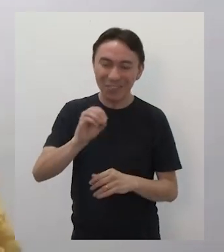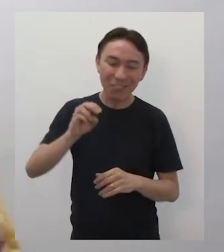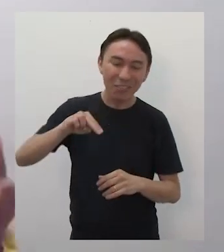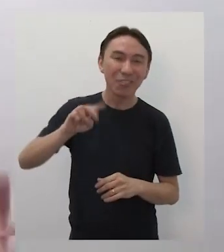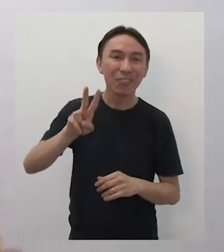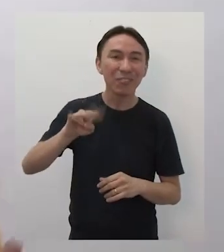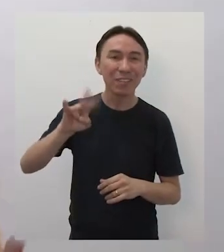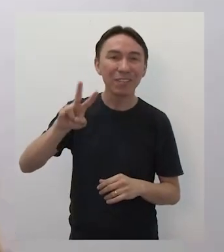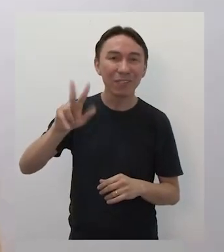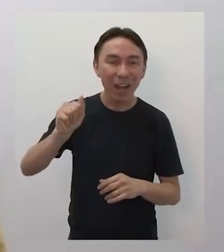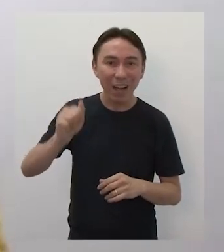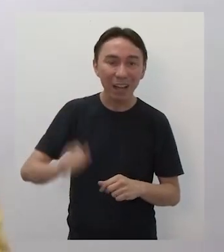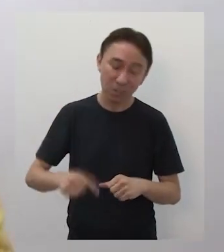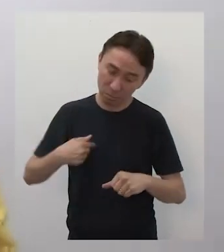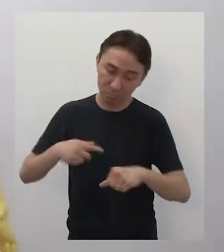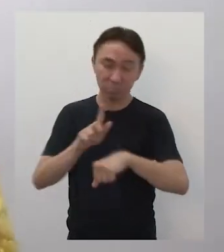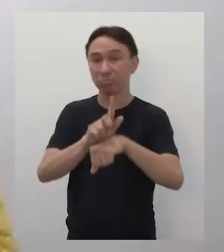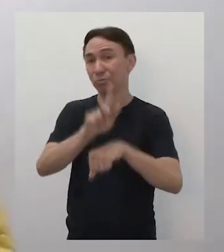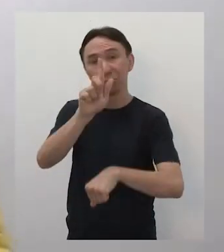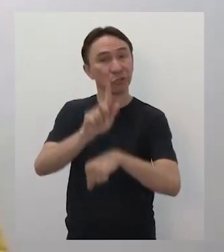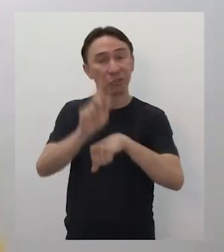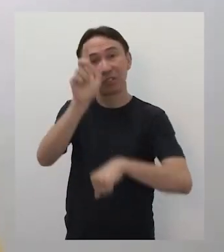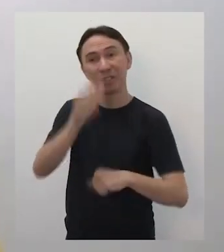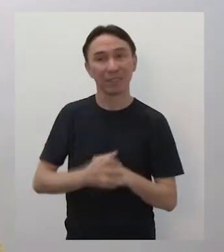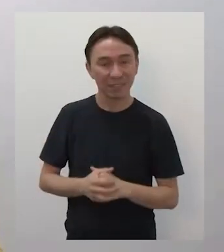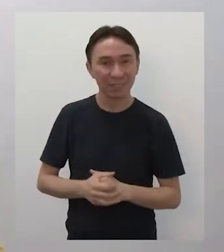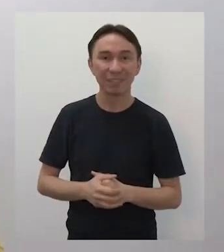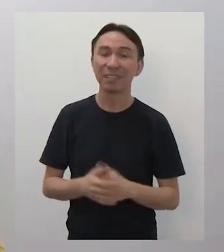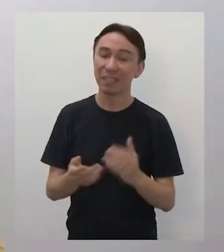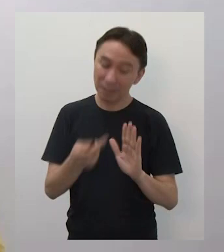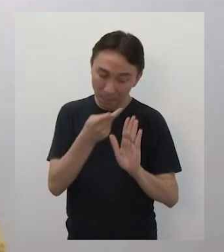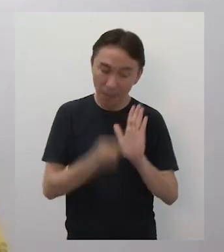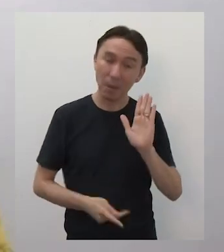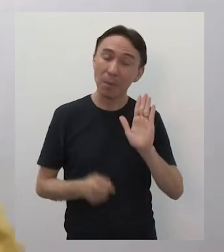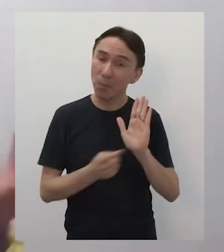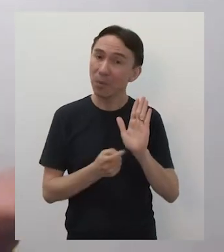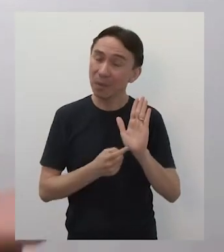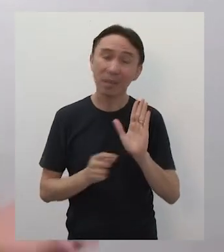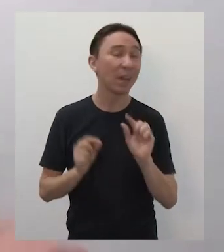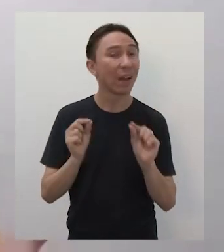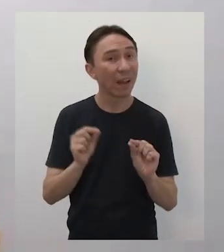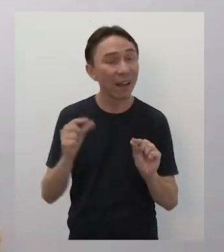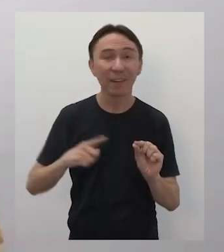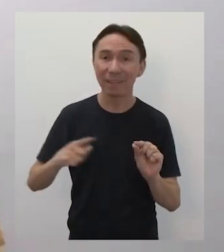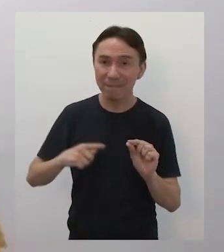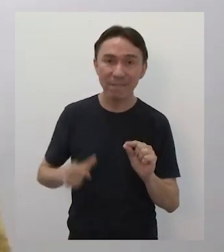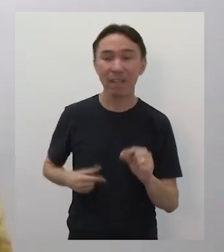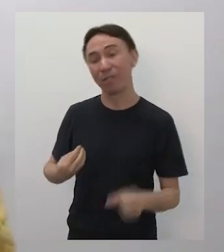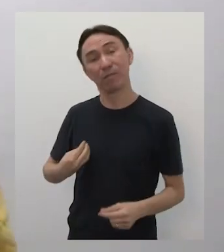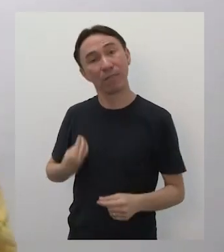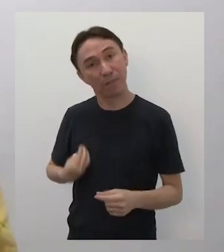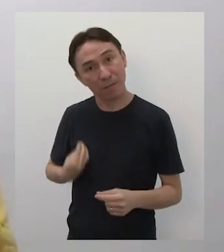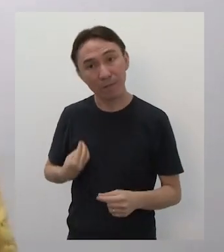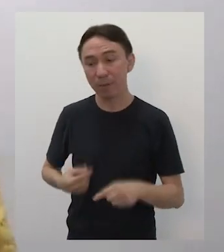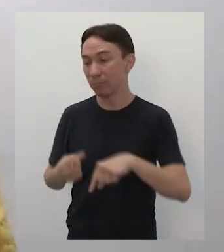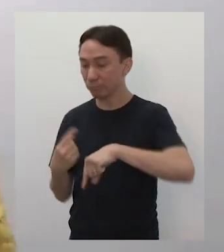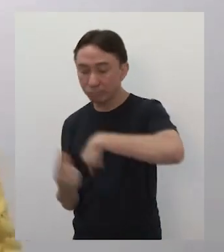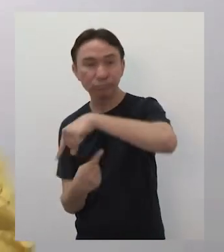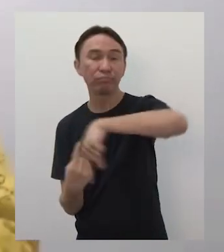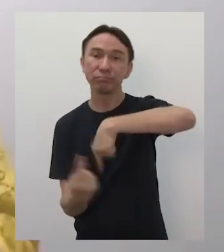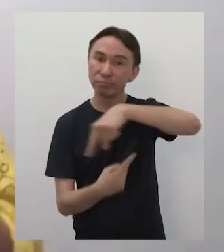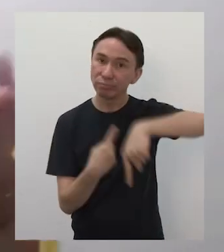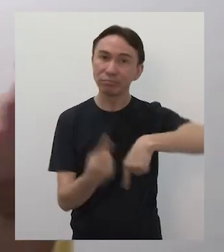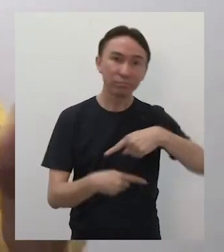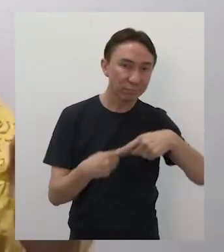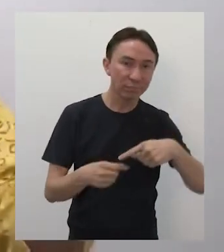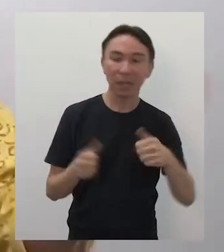programa, ele cuida das questões de boa convivência, de construir um clima agradável